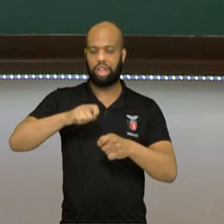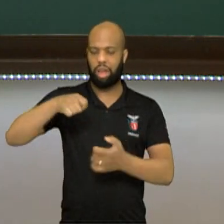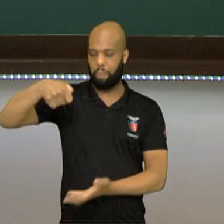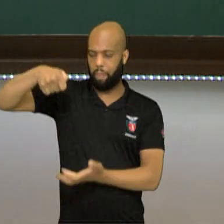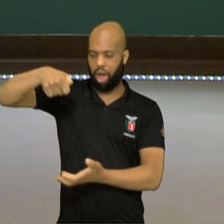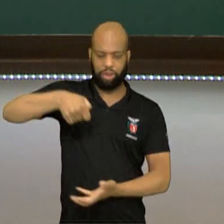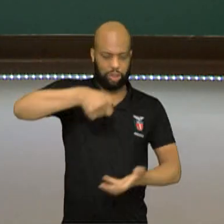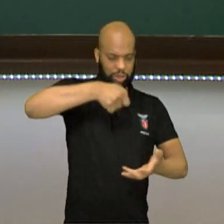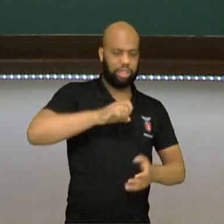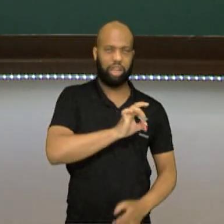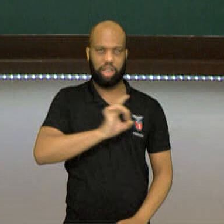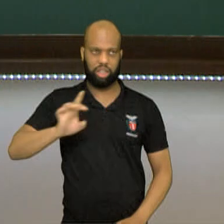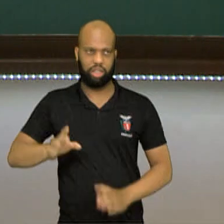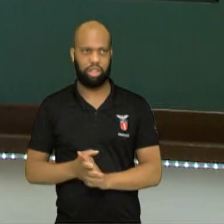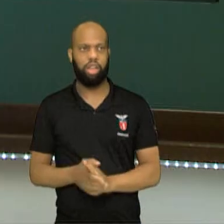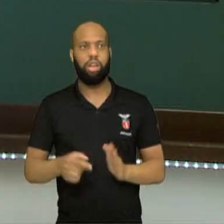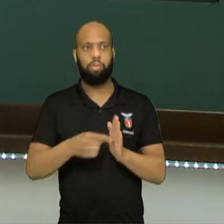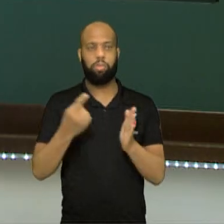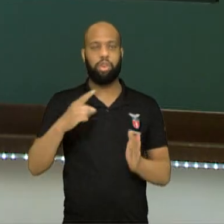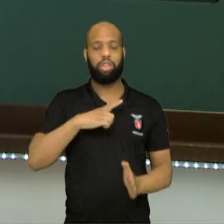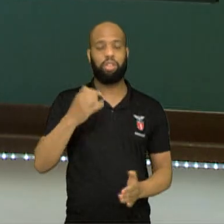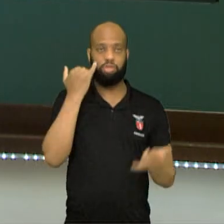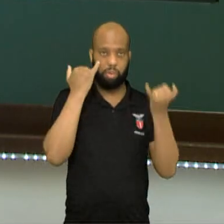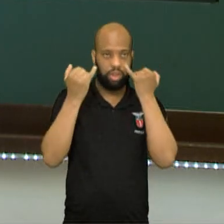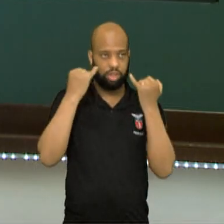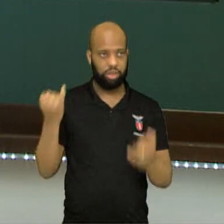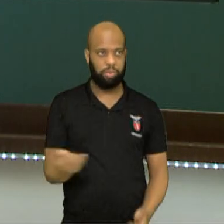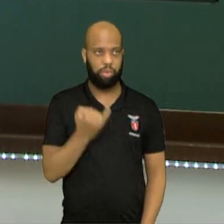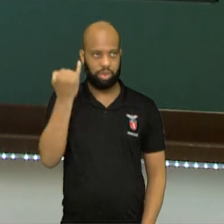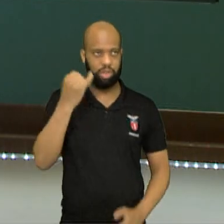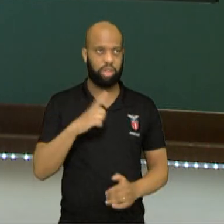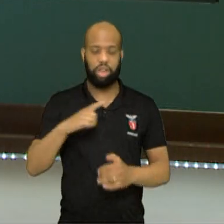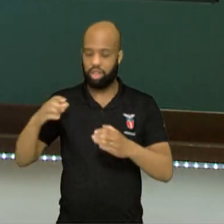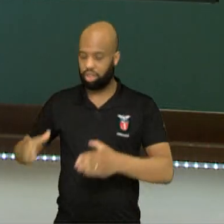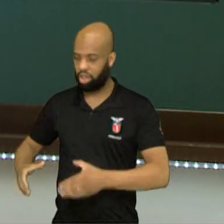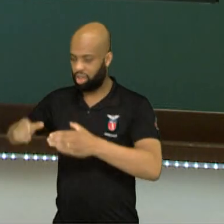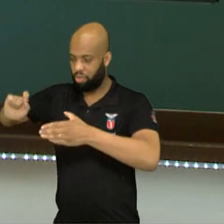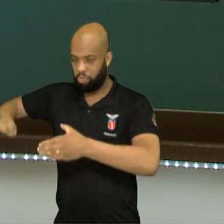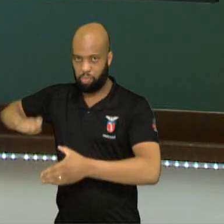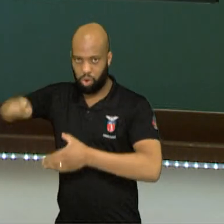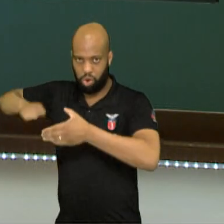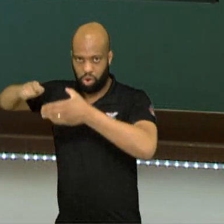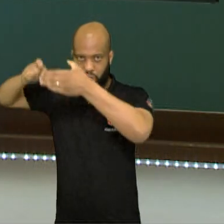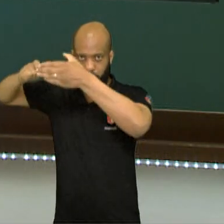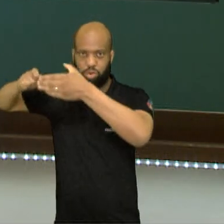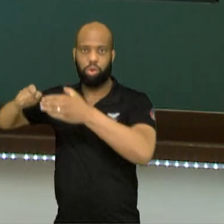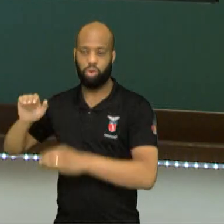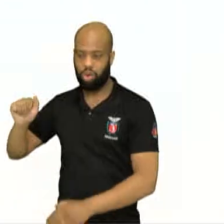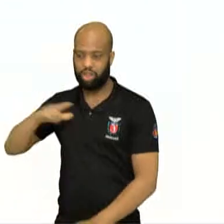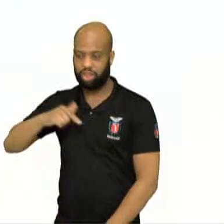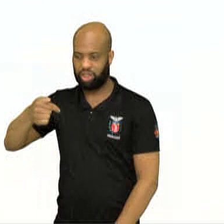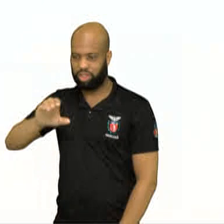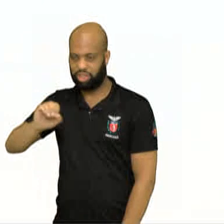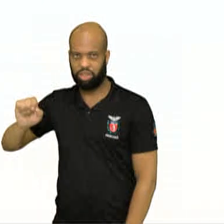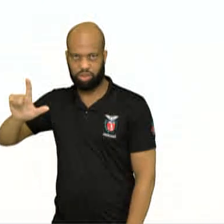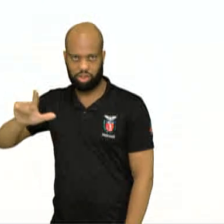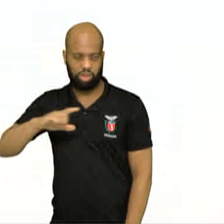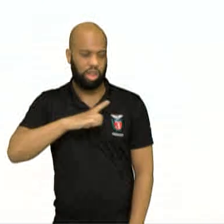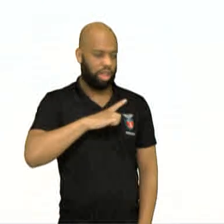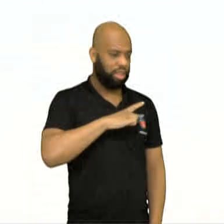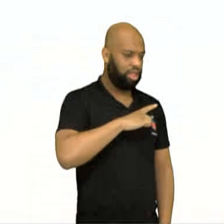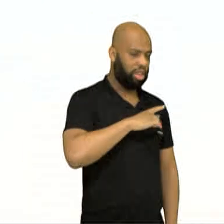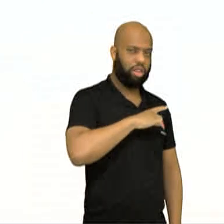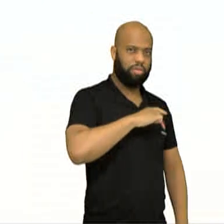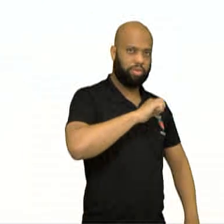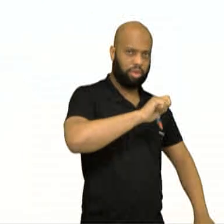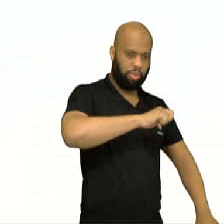lá. Primeiro, as informações importantes. O poço A contém 700 litros, o poço B contém